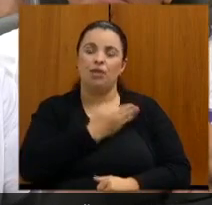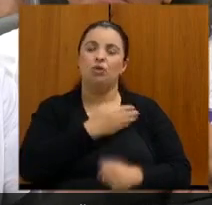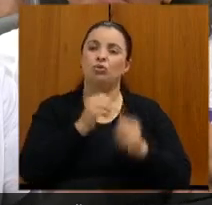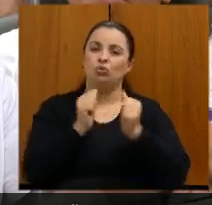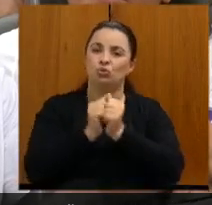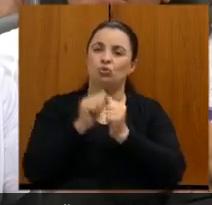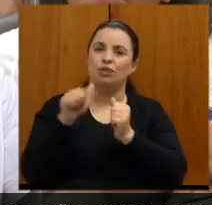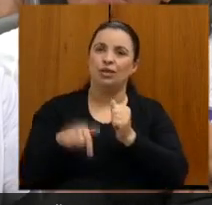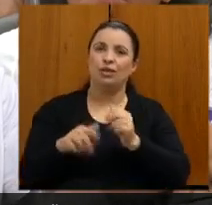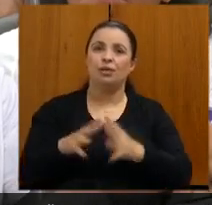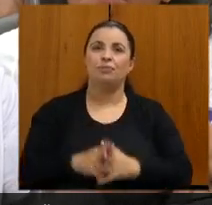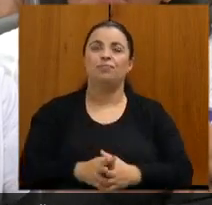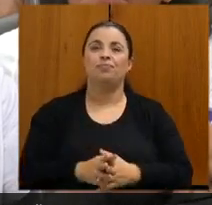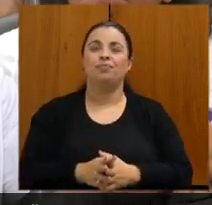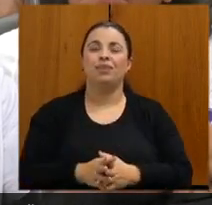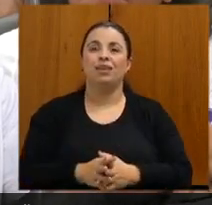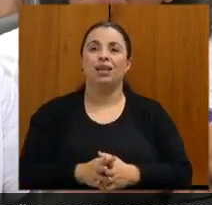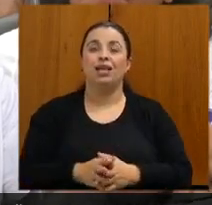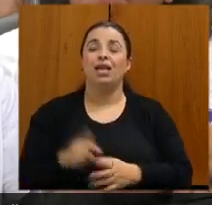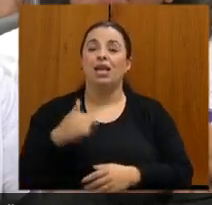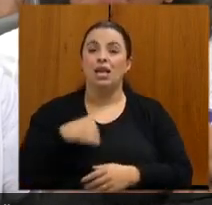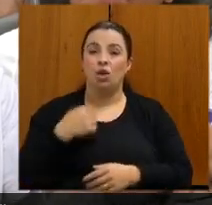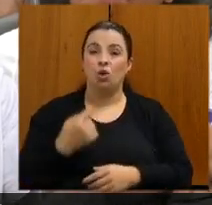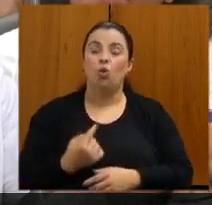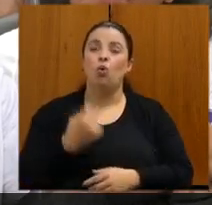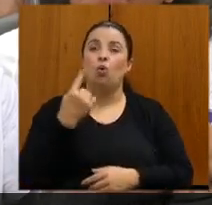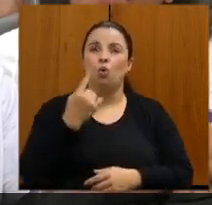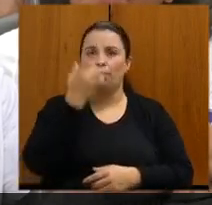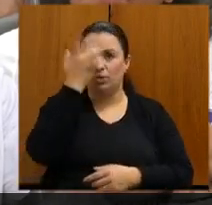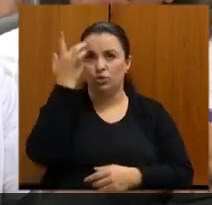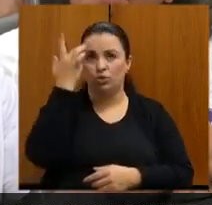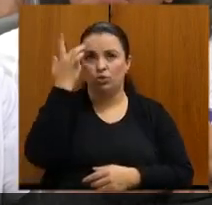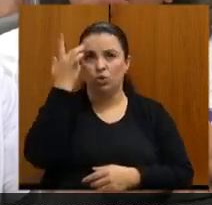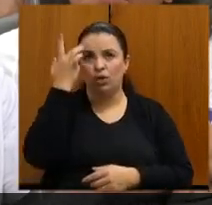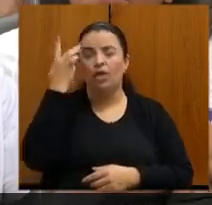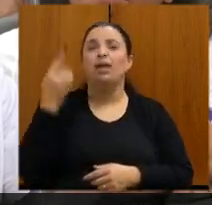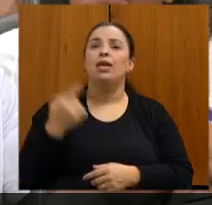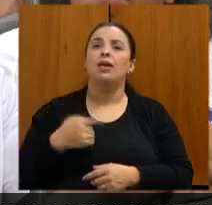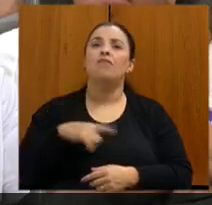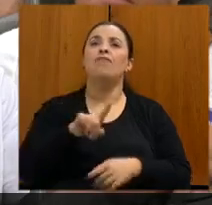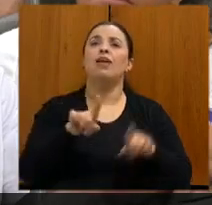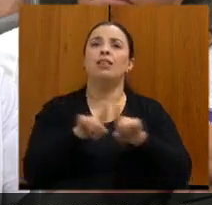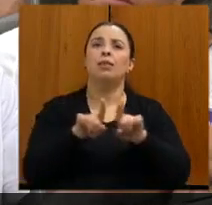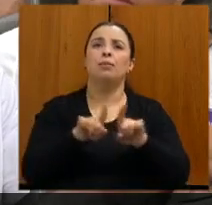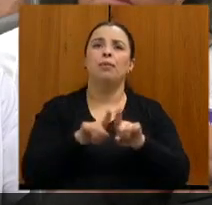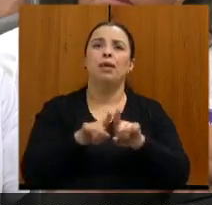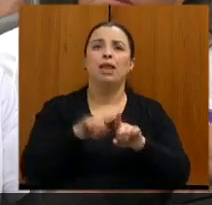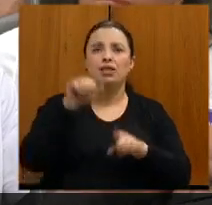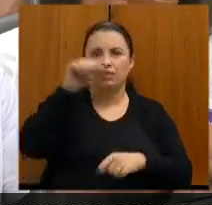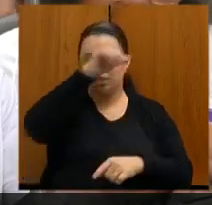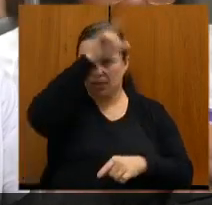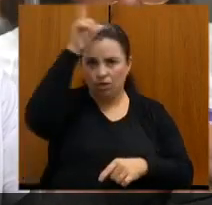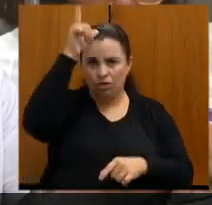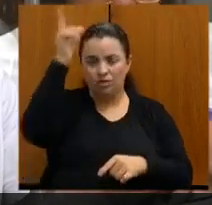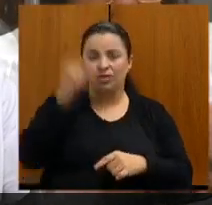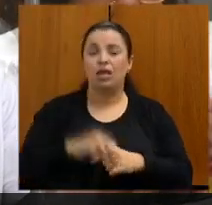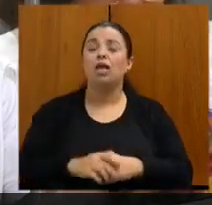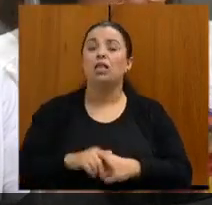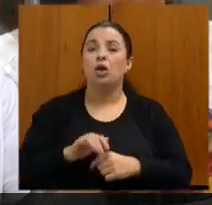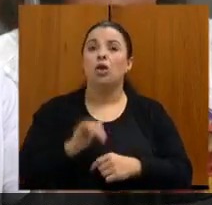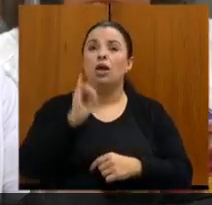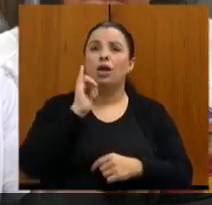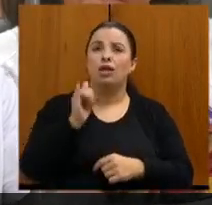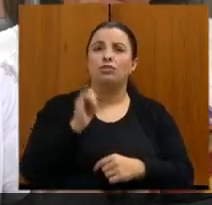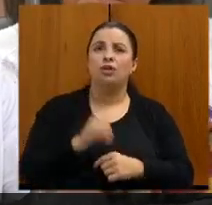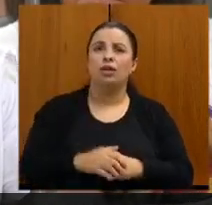vou entrar na fala de uma colega eu sou um de umas pessoas que vamos para Santa Luzia então eu quero dizer para nossa colega